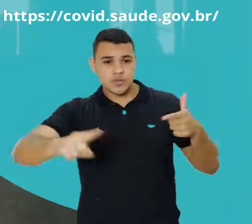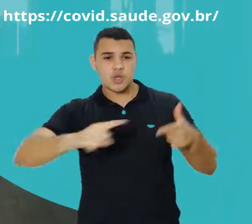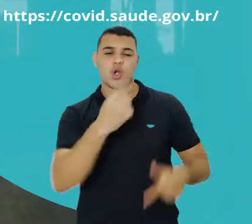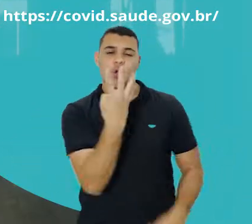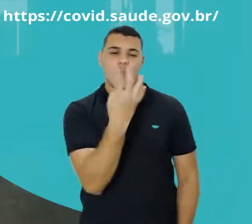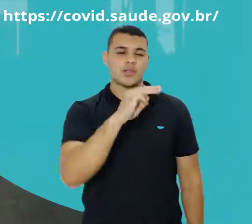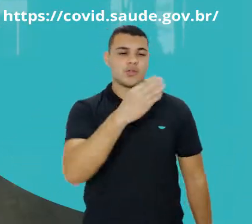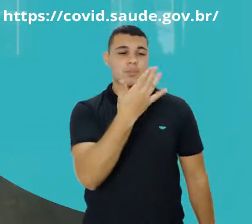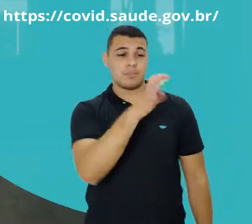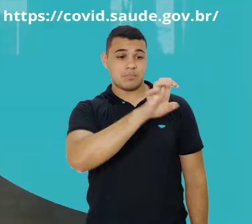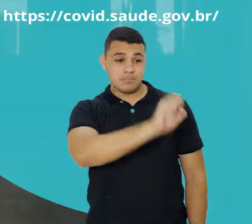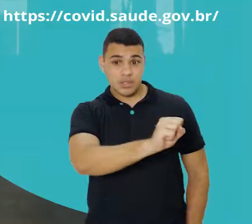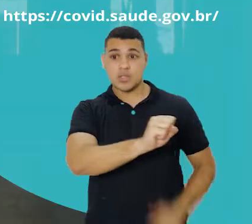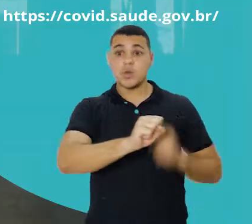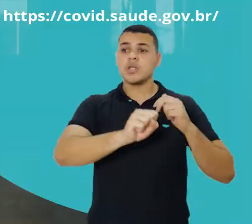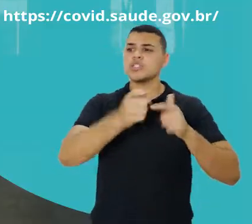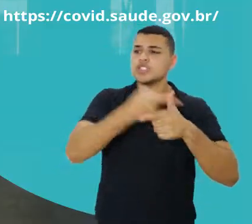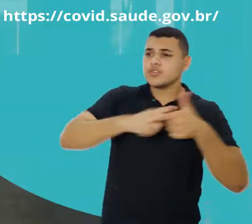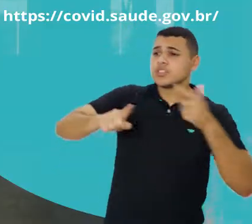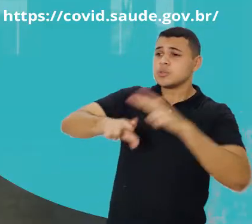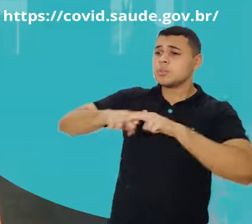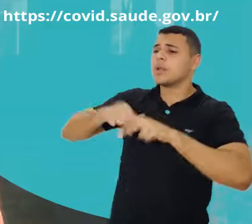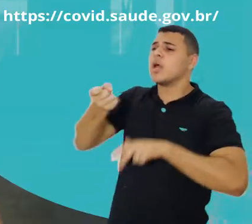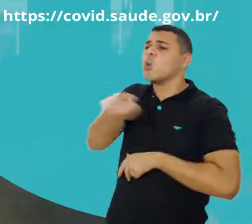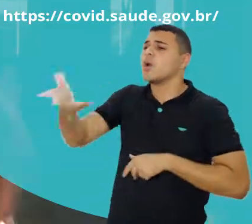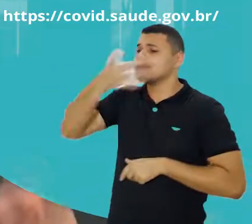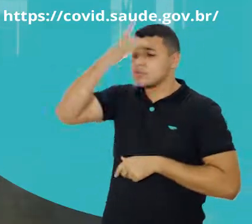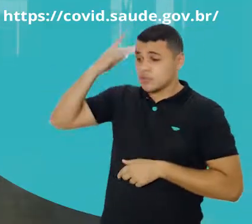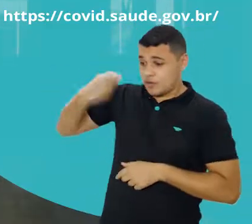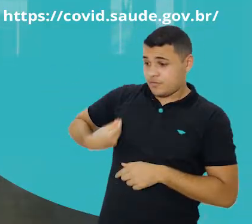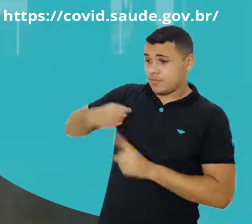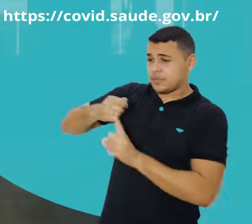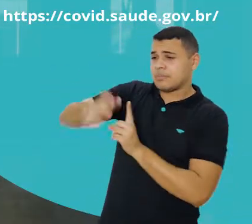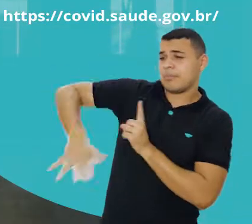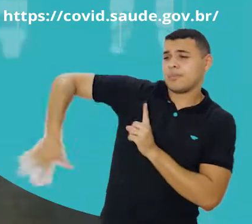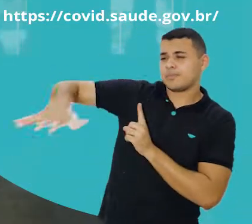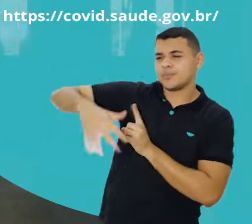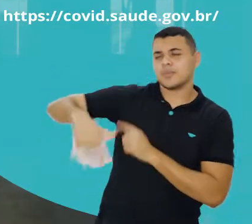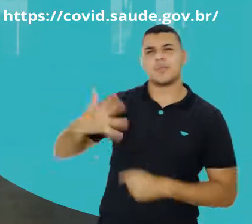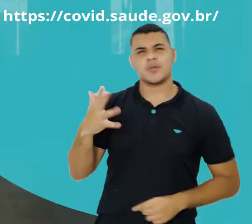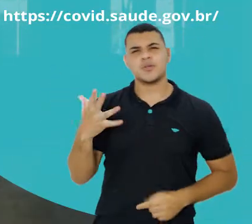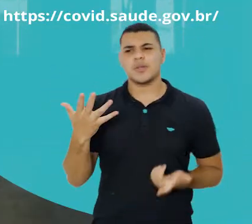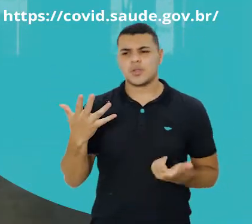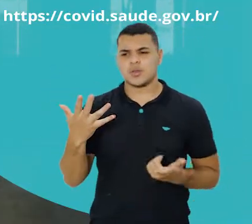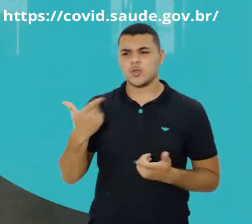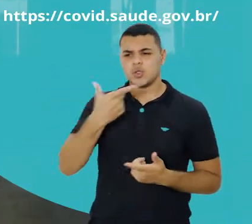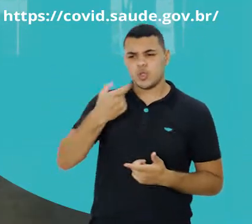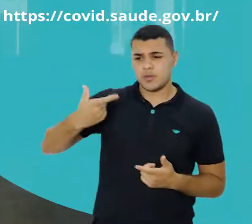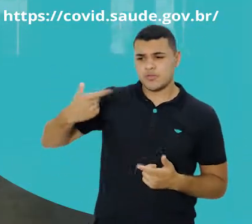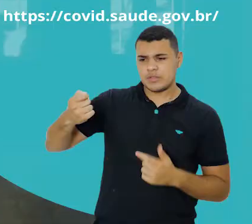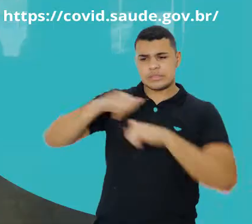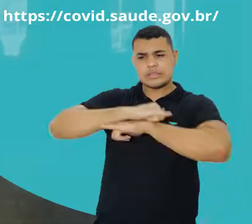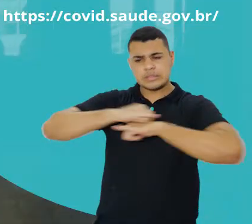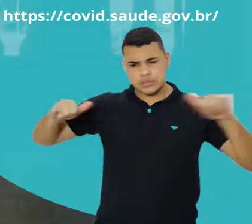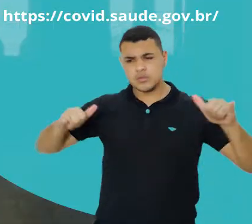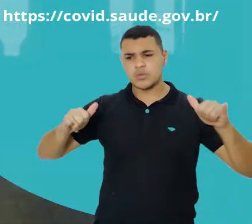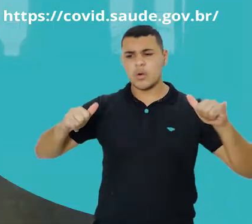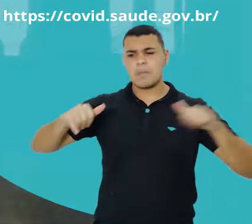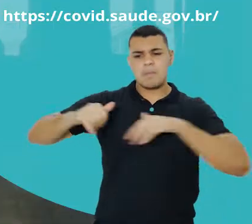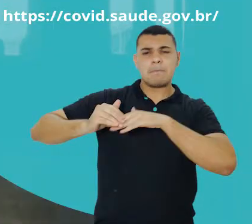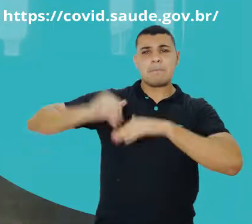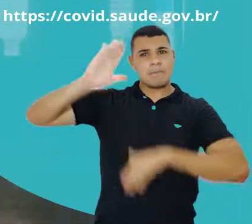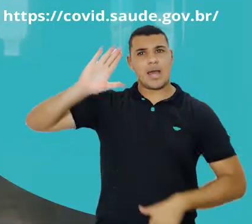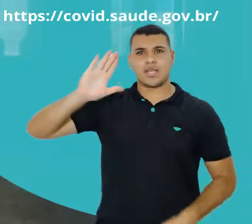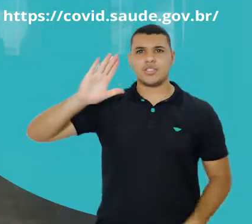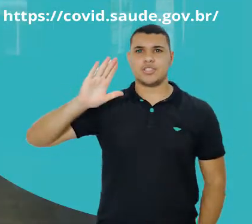esses cerca de 4 milhões de casos pela população brasileira, né, estimada para o ano de 2020, mais